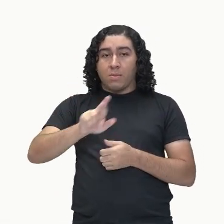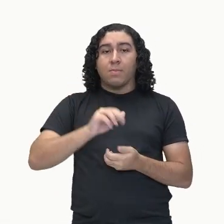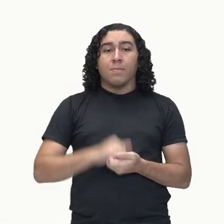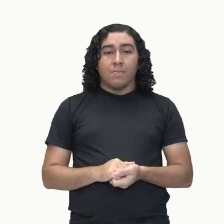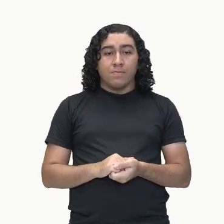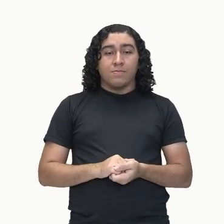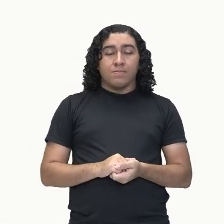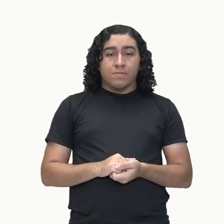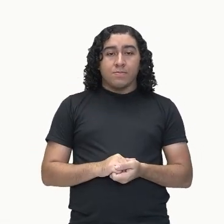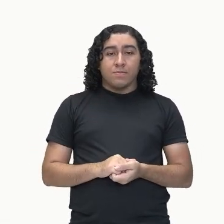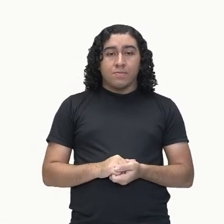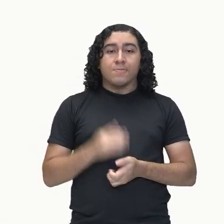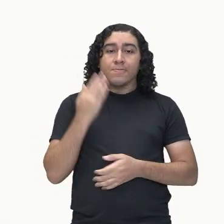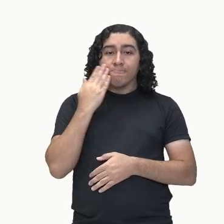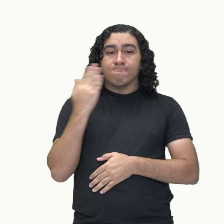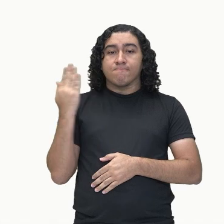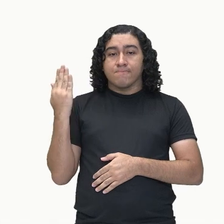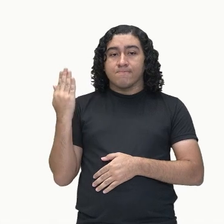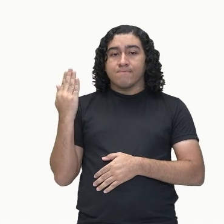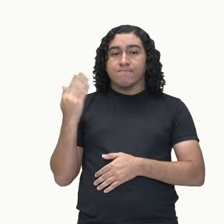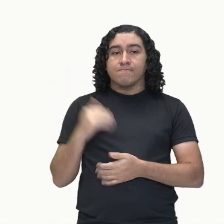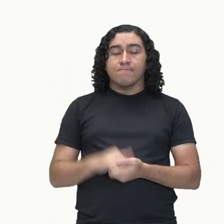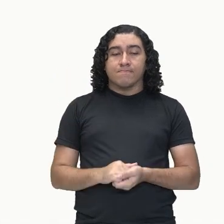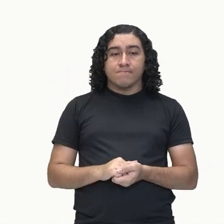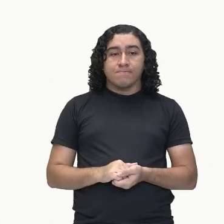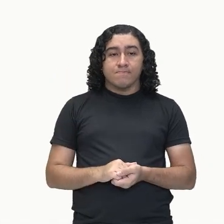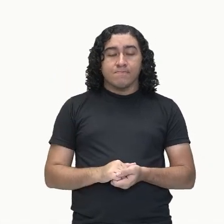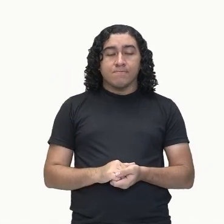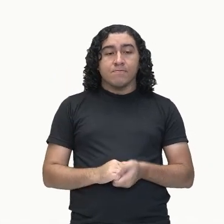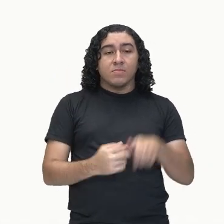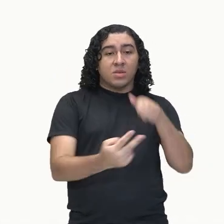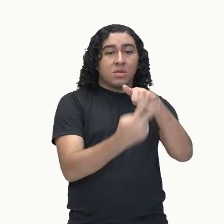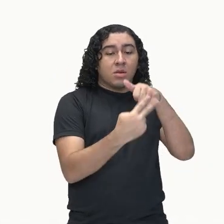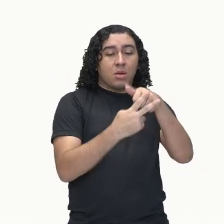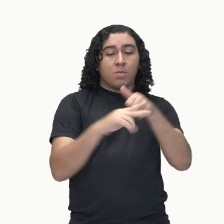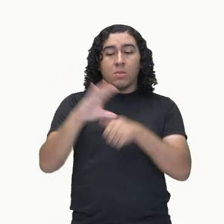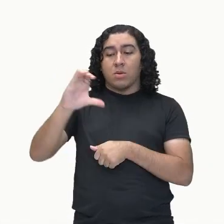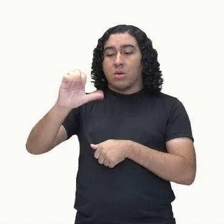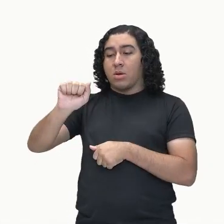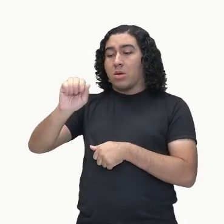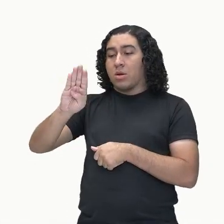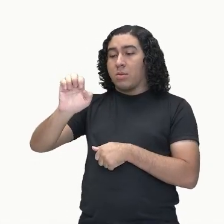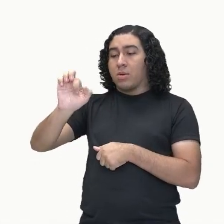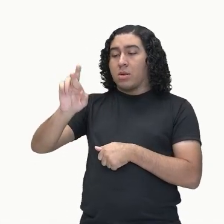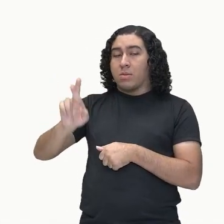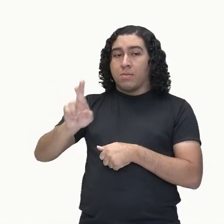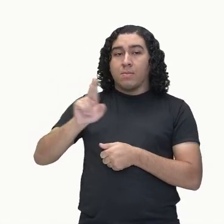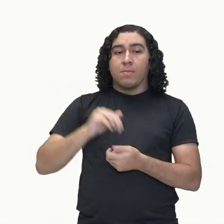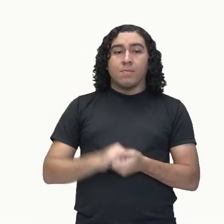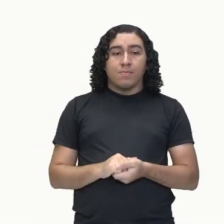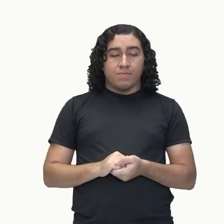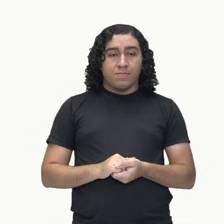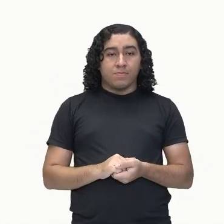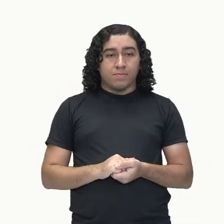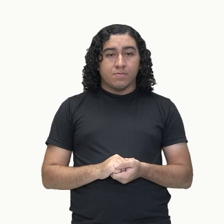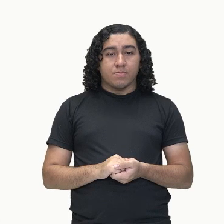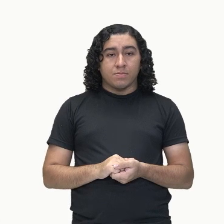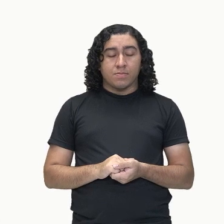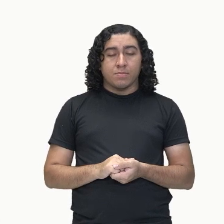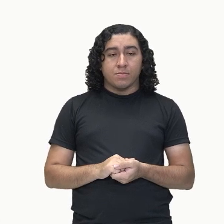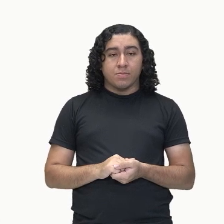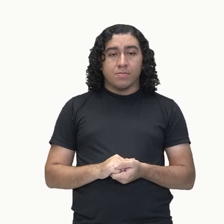de subjuntivo o verbo caber no Português ó que eu caiba o verbo cabel no